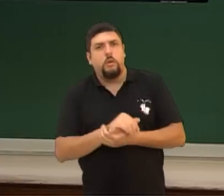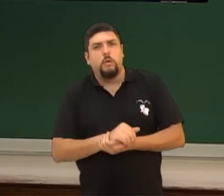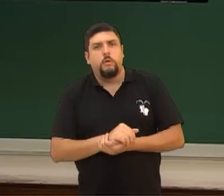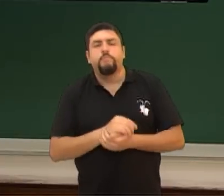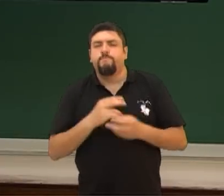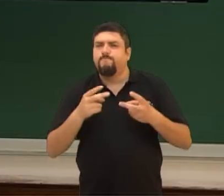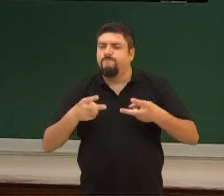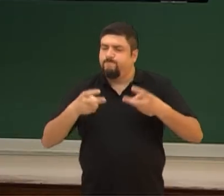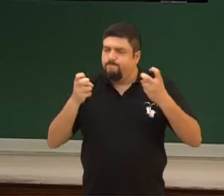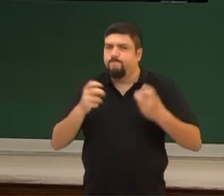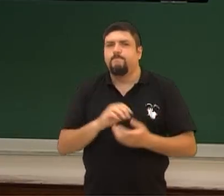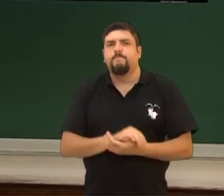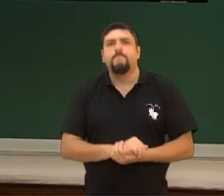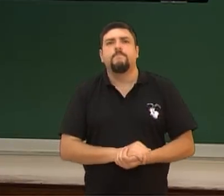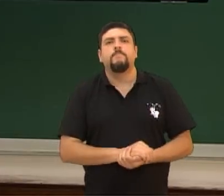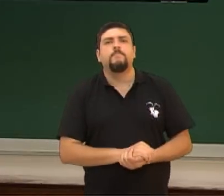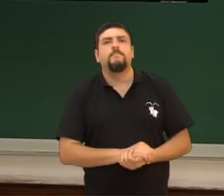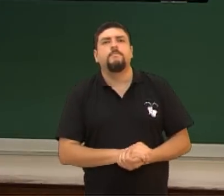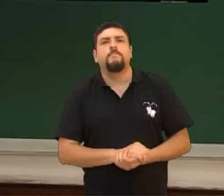todos abordados. Bacana?